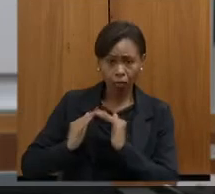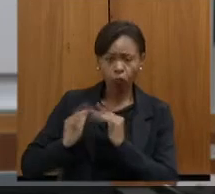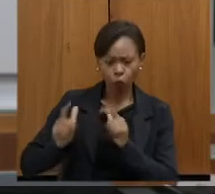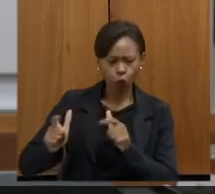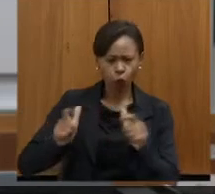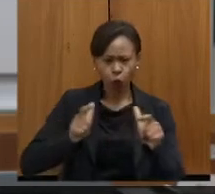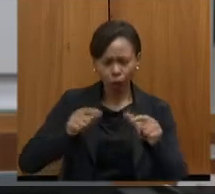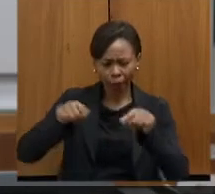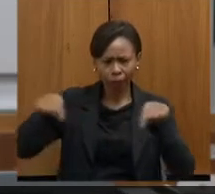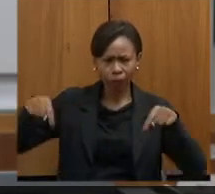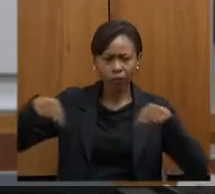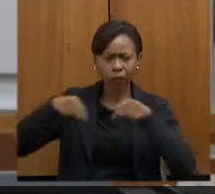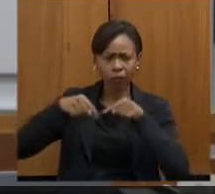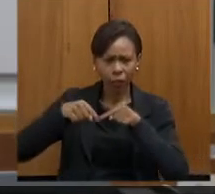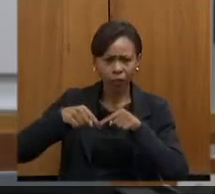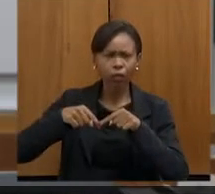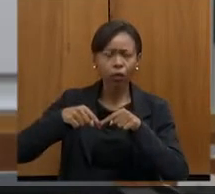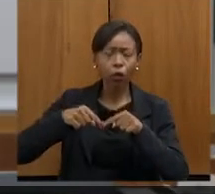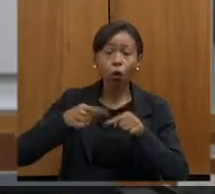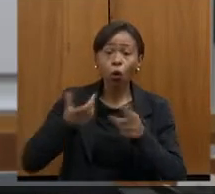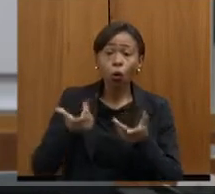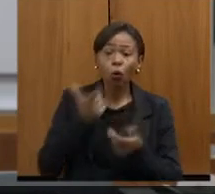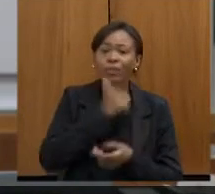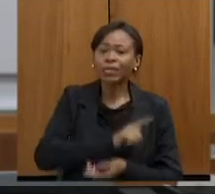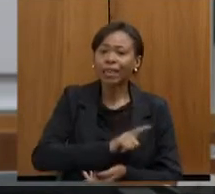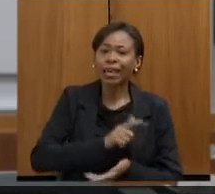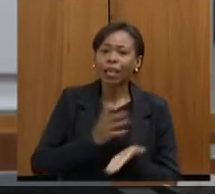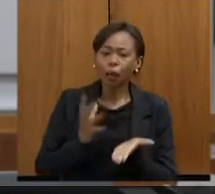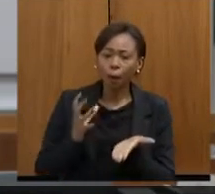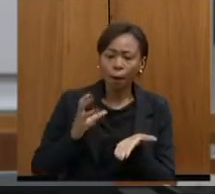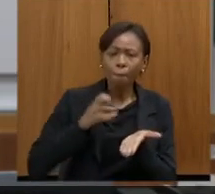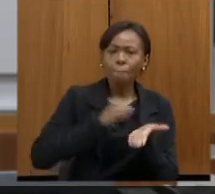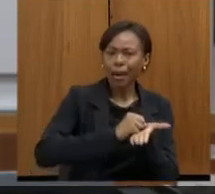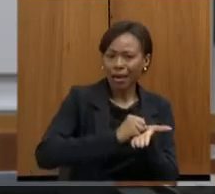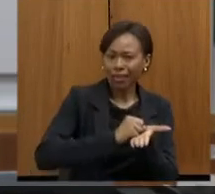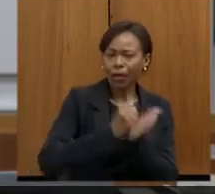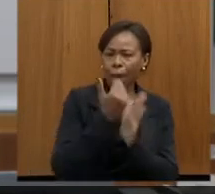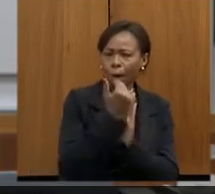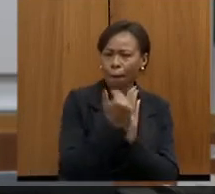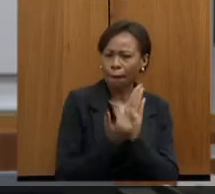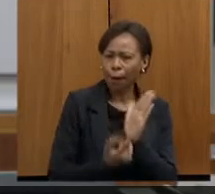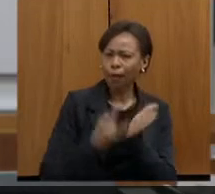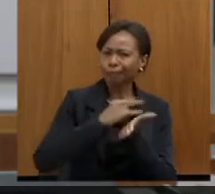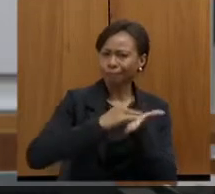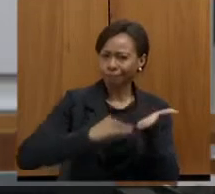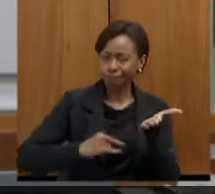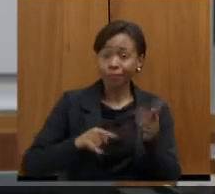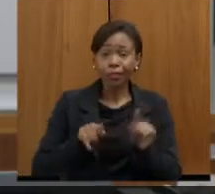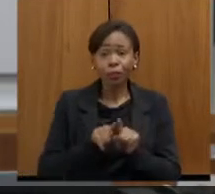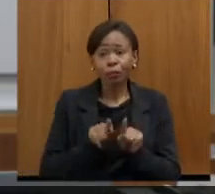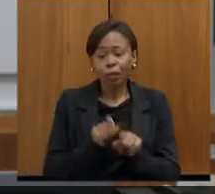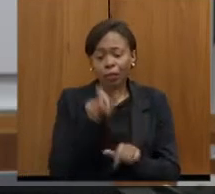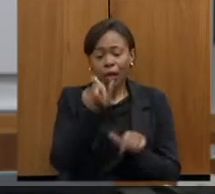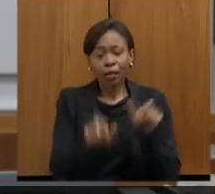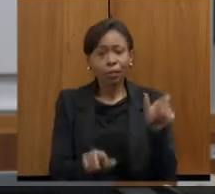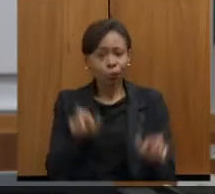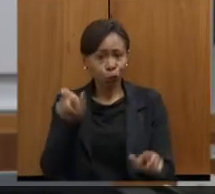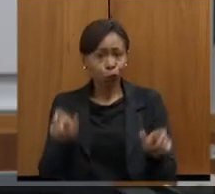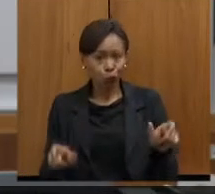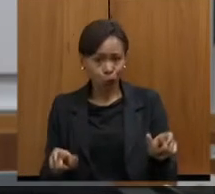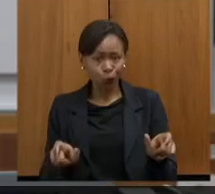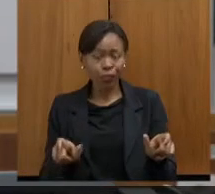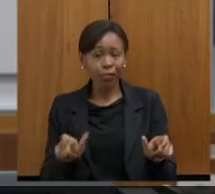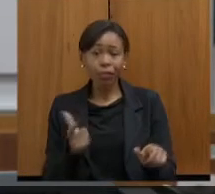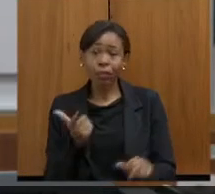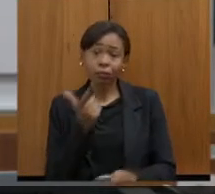processo regular e ganham muito o beneficiário com as